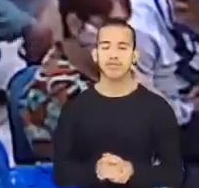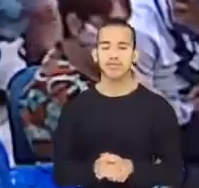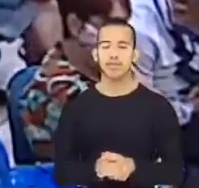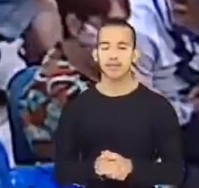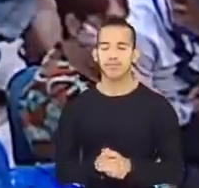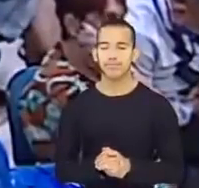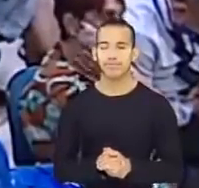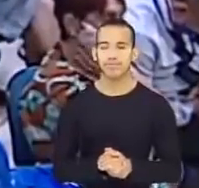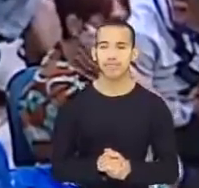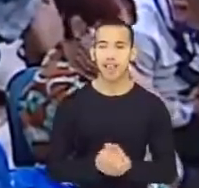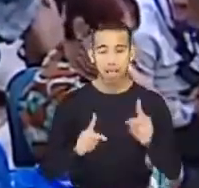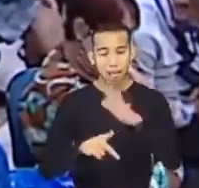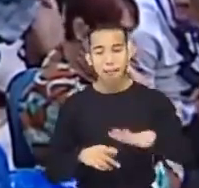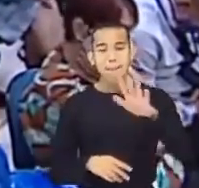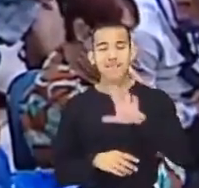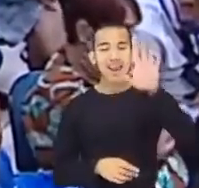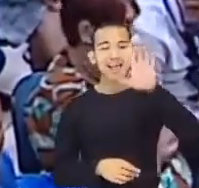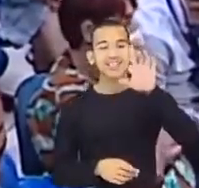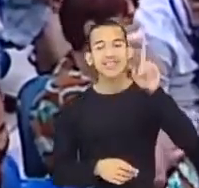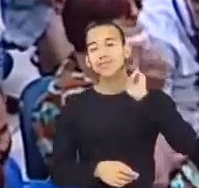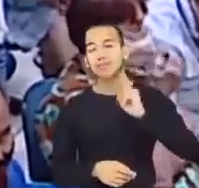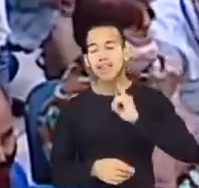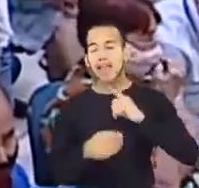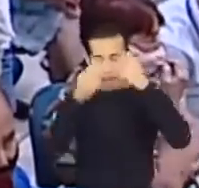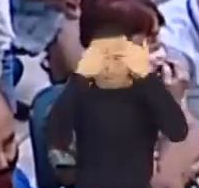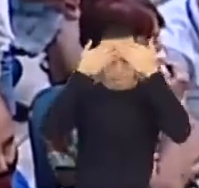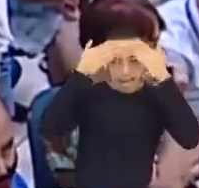O povo lá de Cisneiro tem a mente aberta.